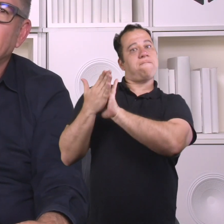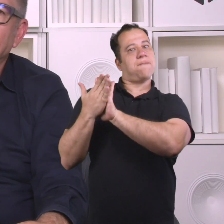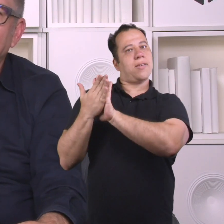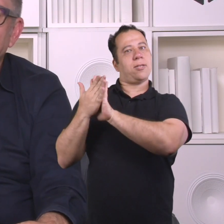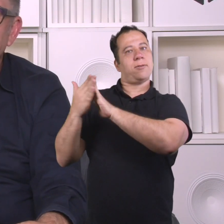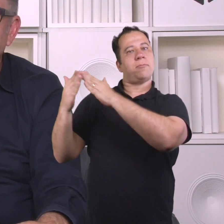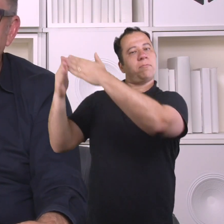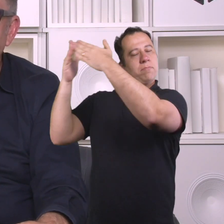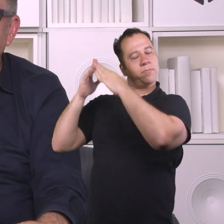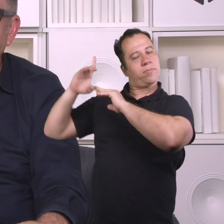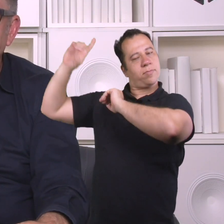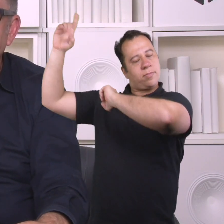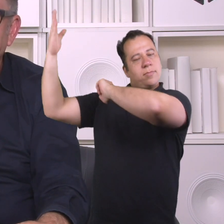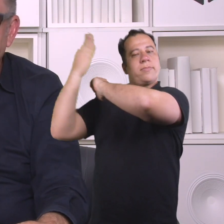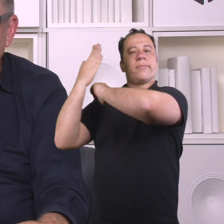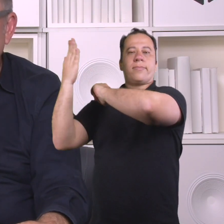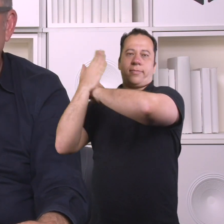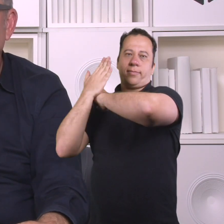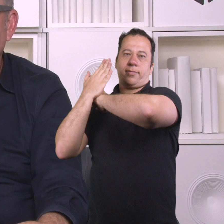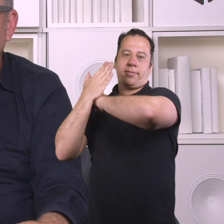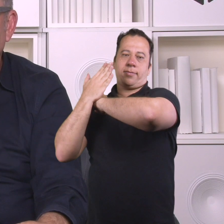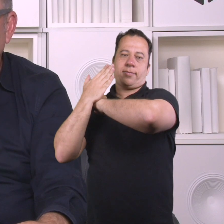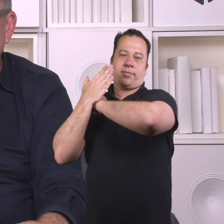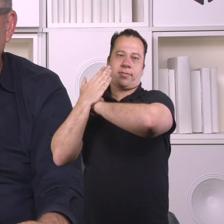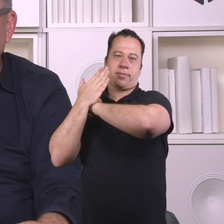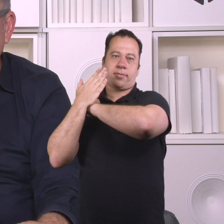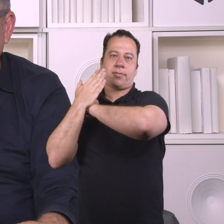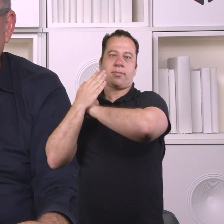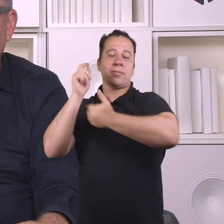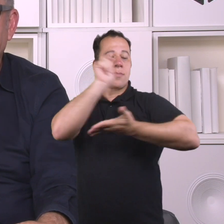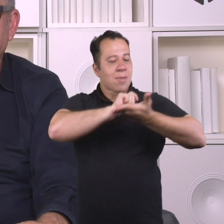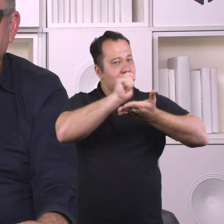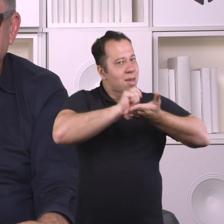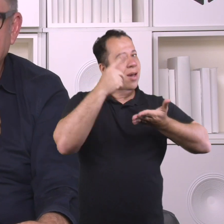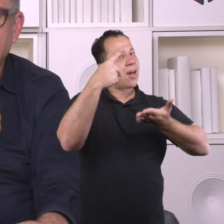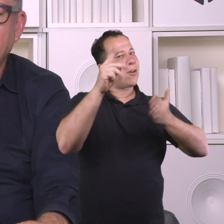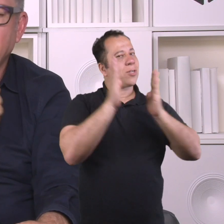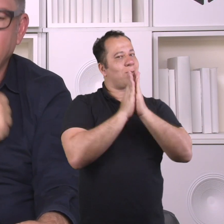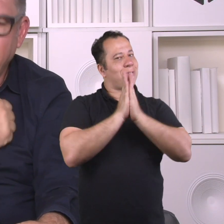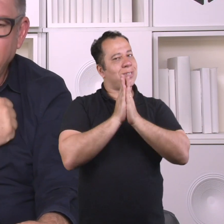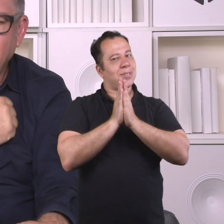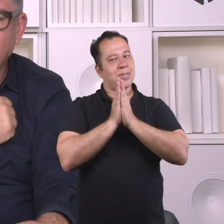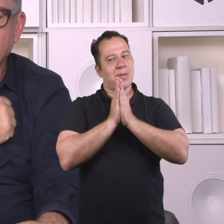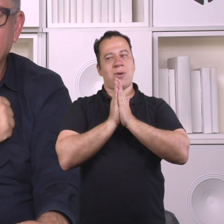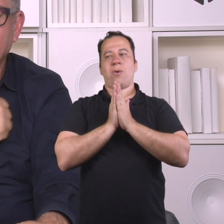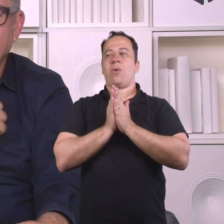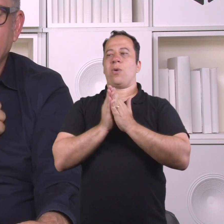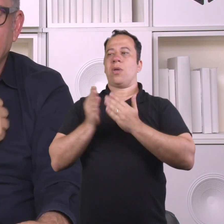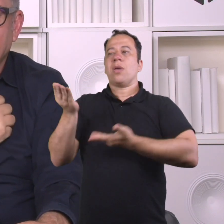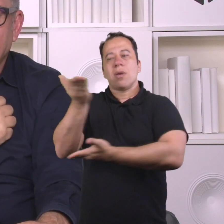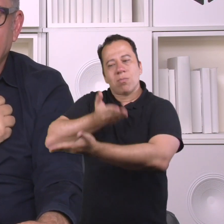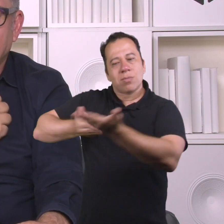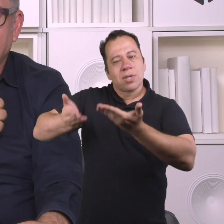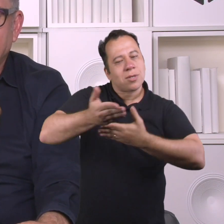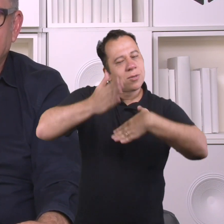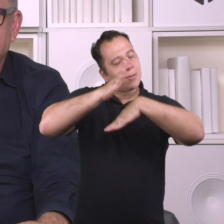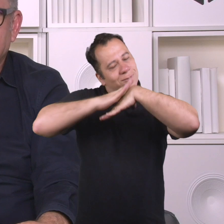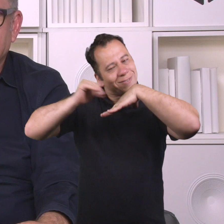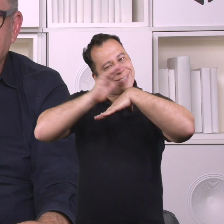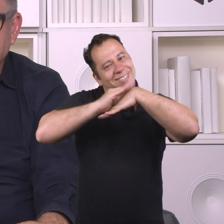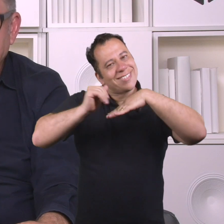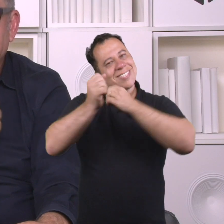isso na sua oração e acolha com carinho, com afeto, com respeito, com reverência e